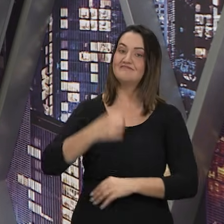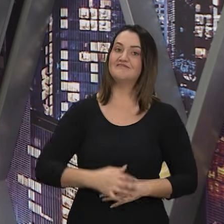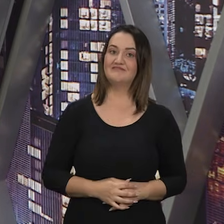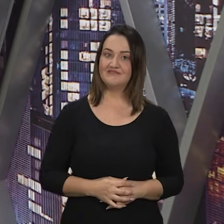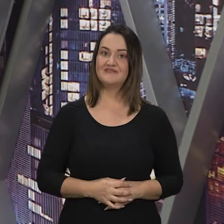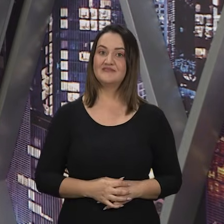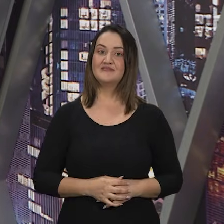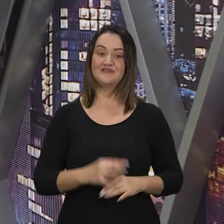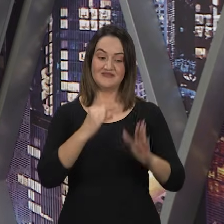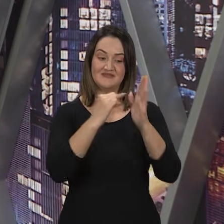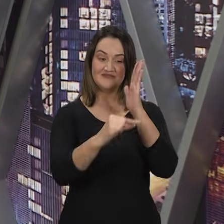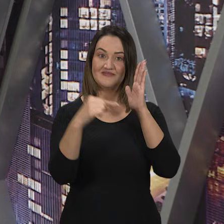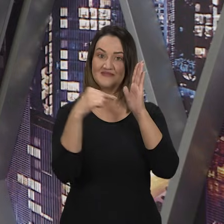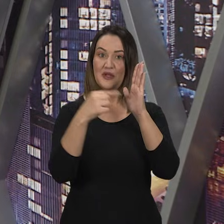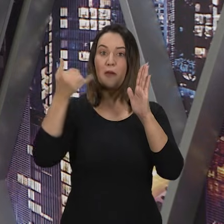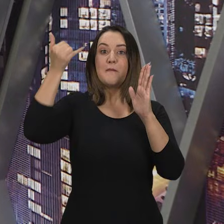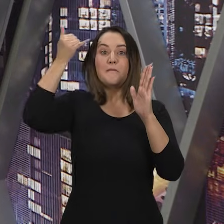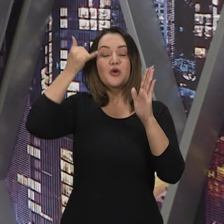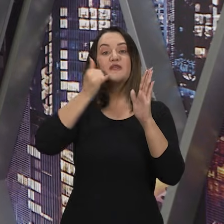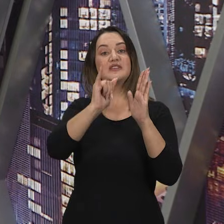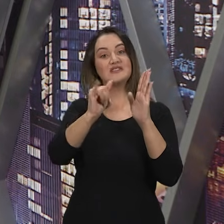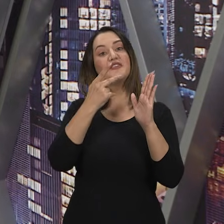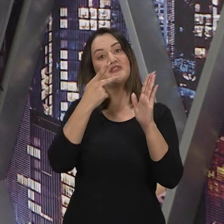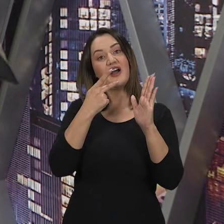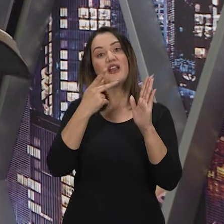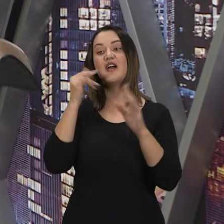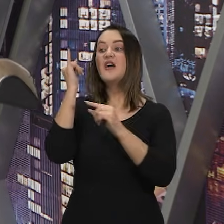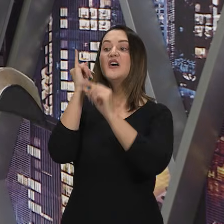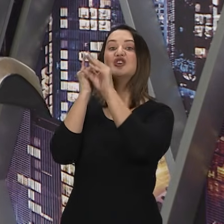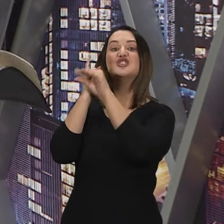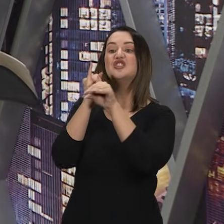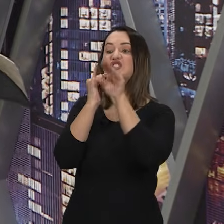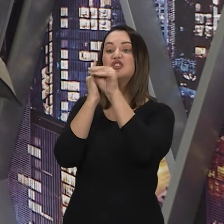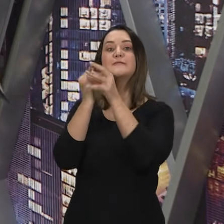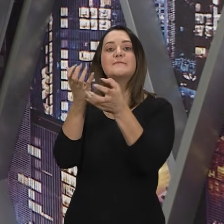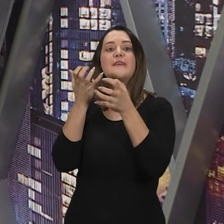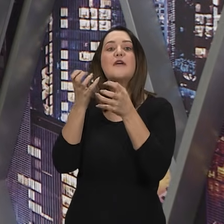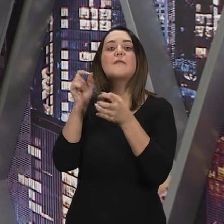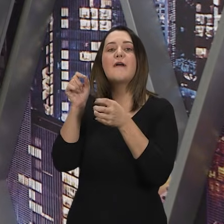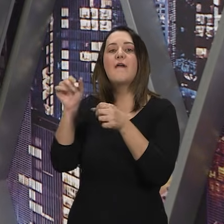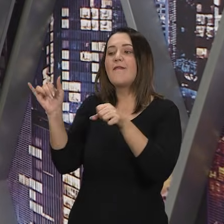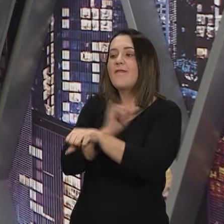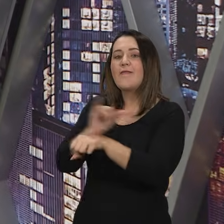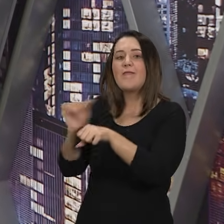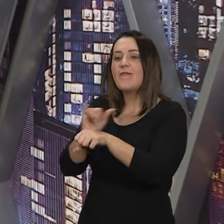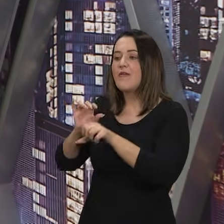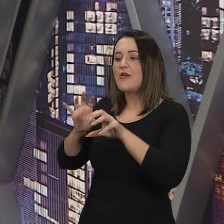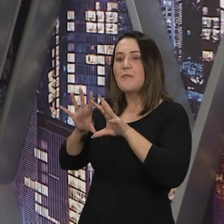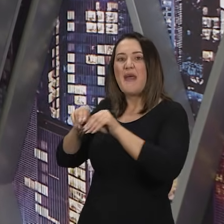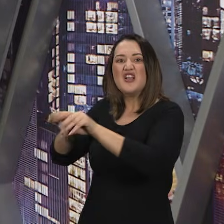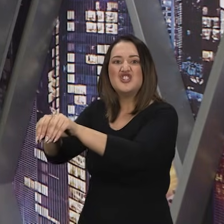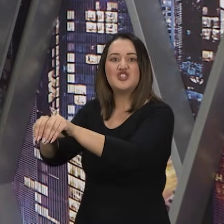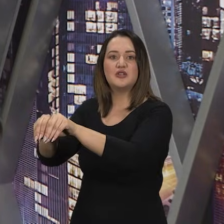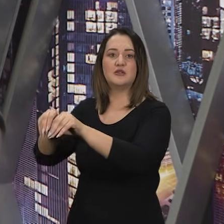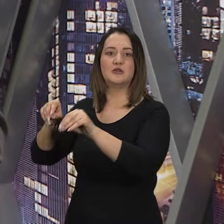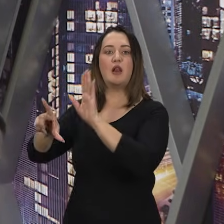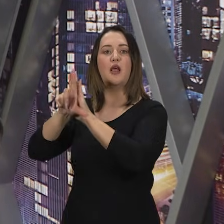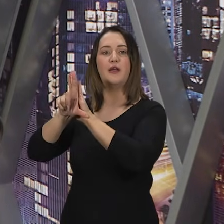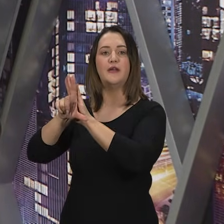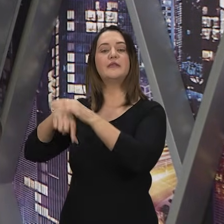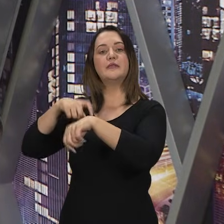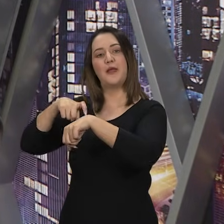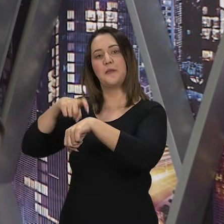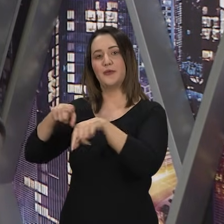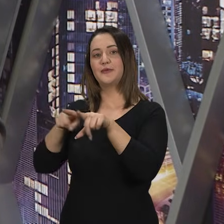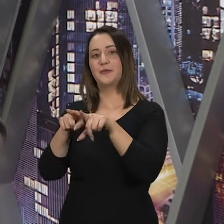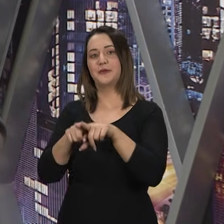é muito grave. E a profecia já dizia, eles vão mudar os tempos e a lei. E foi exatamente isso que